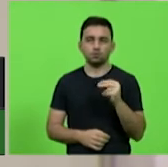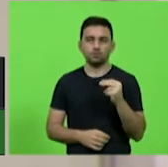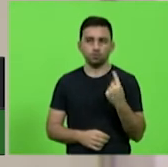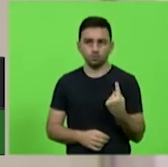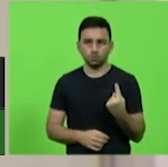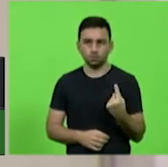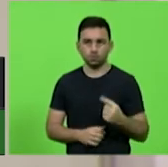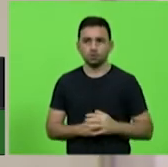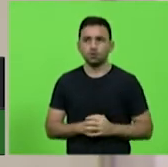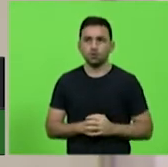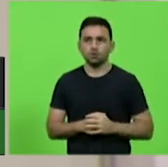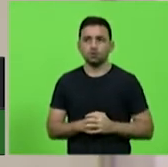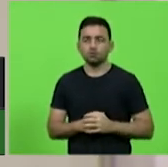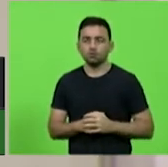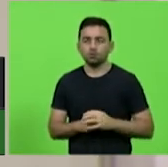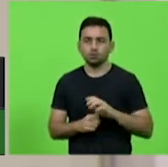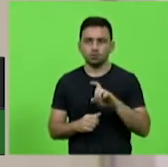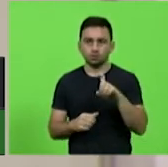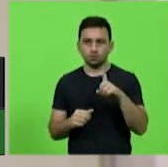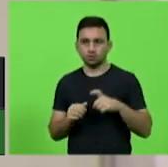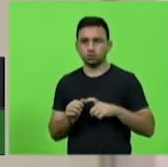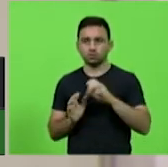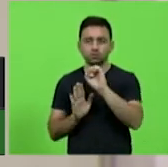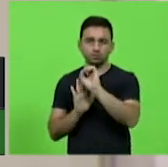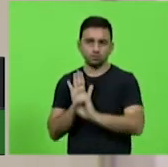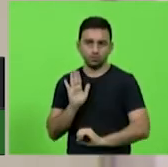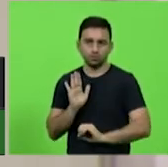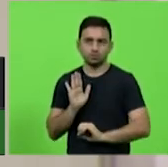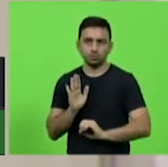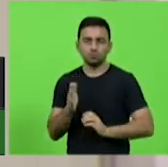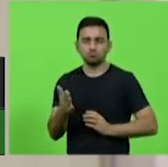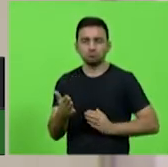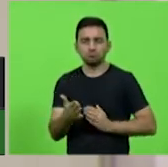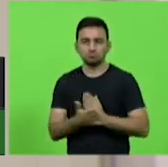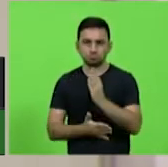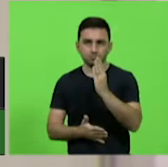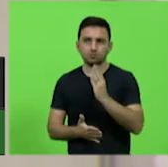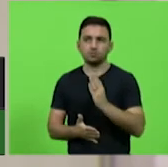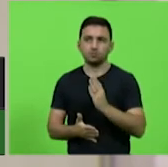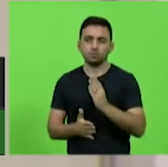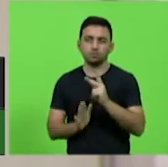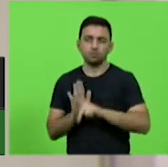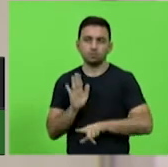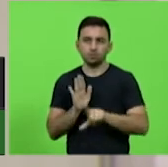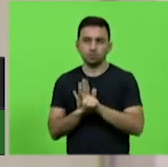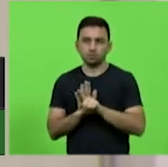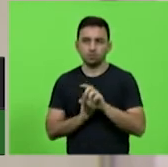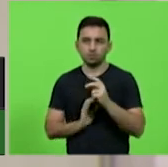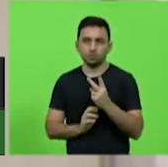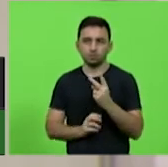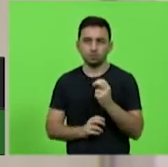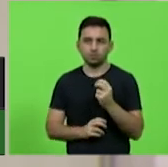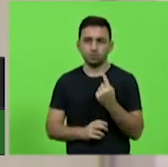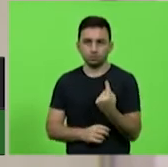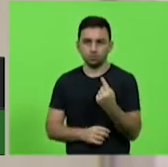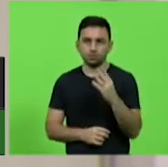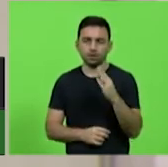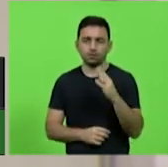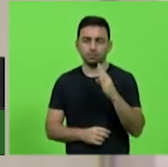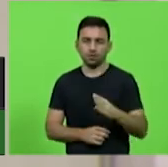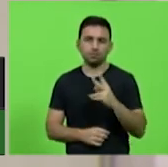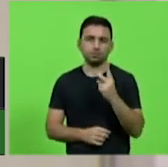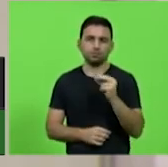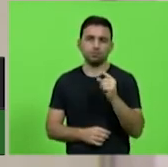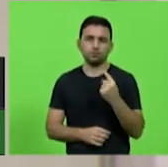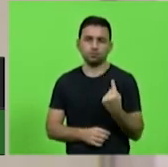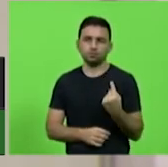57/2021. Ex officio, por acordo de líderes, foi aprovado em turno único o projeto de lei número 201/2021. Após